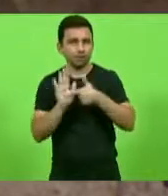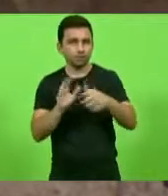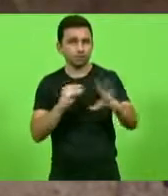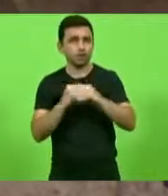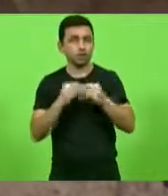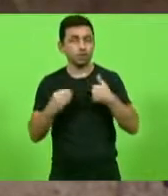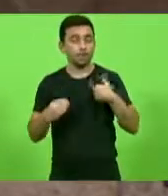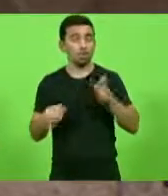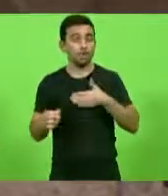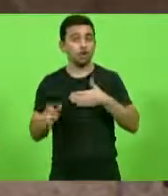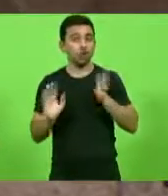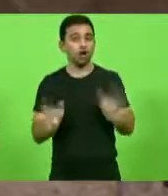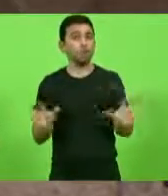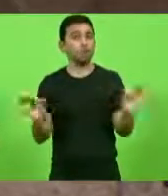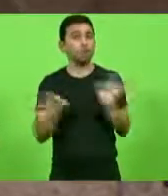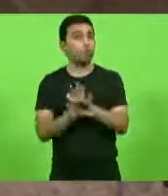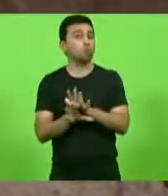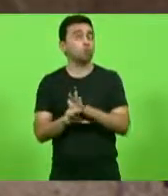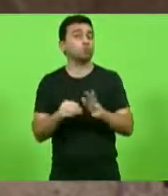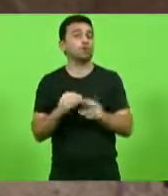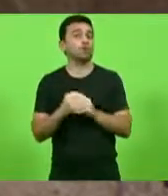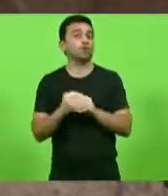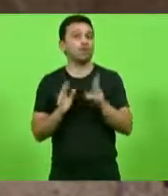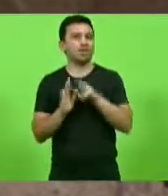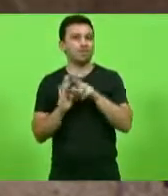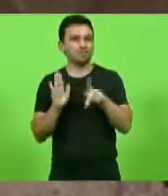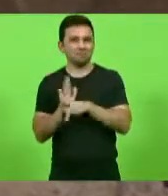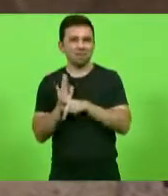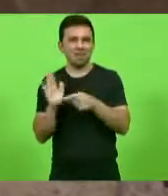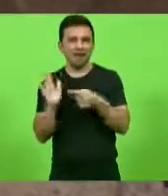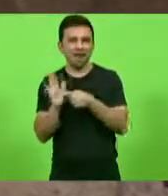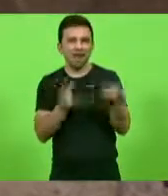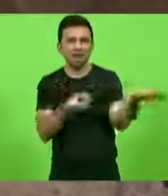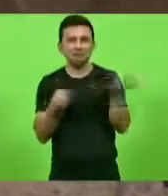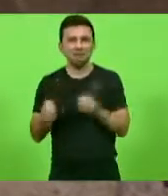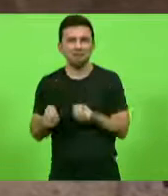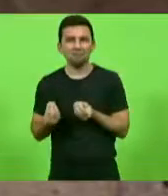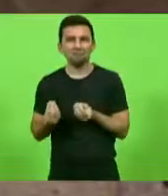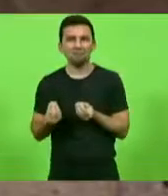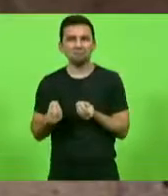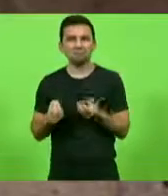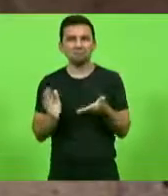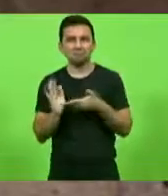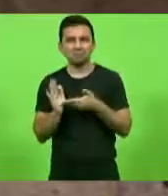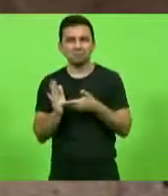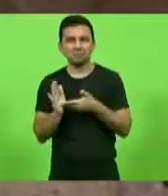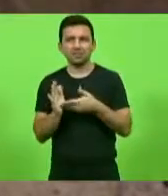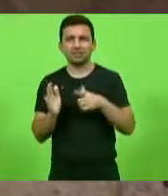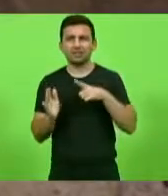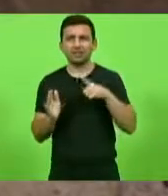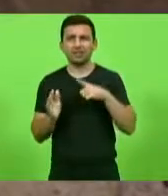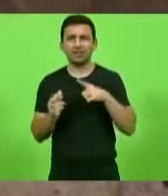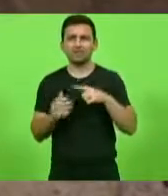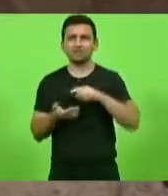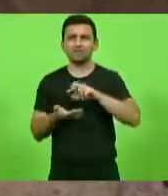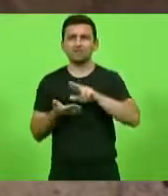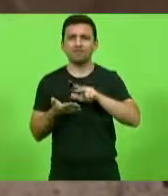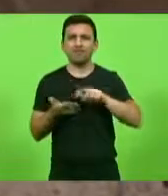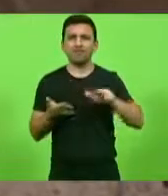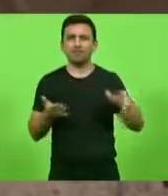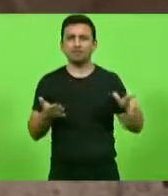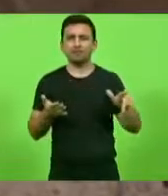pronta, deputado Maurício, porque a medida provisória, do jeito que veio, com todas as ressalvas do deputado João Amin, que